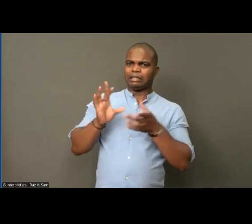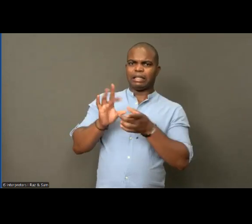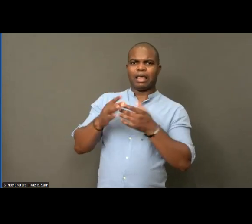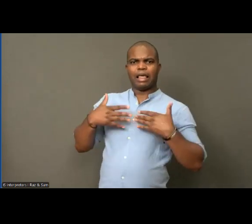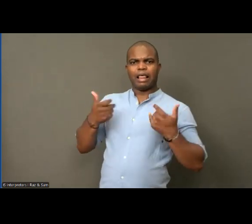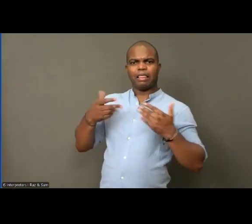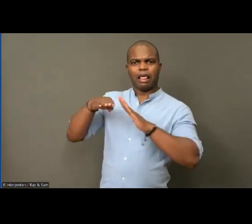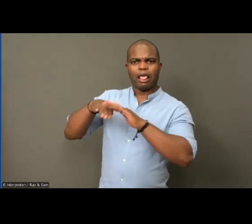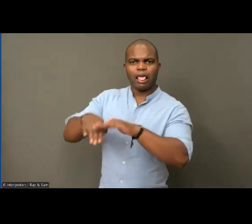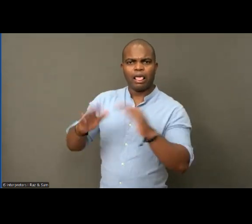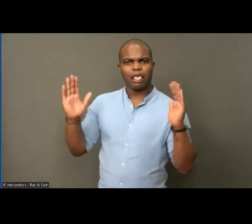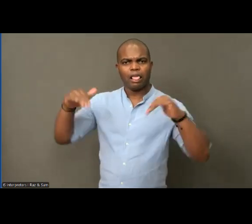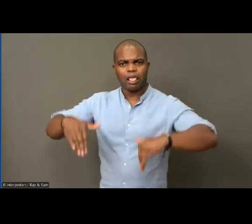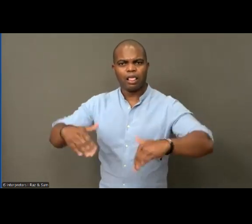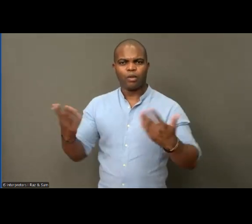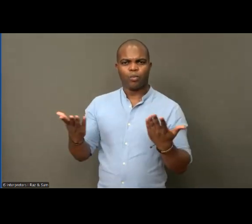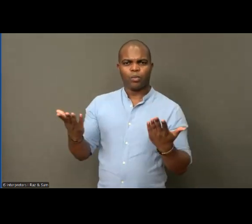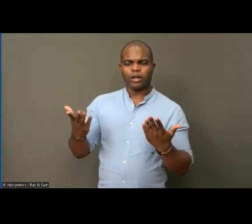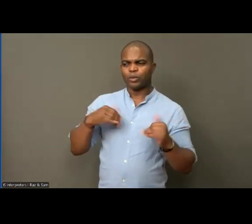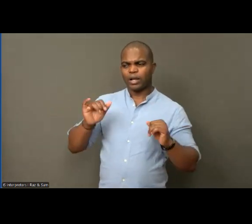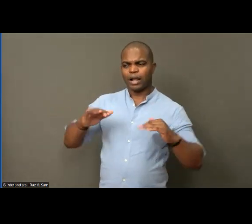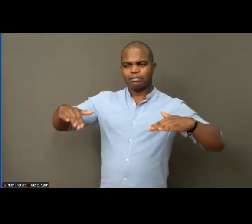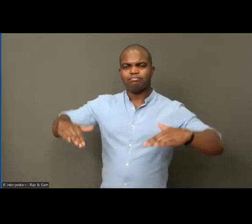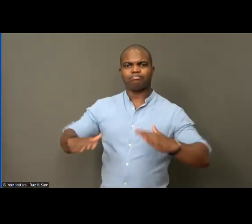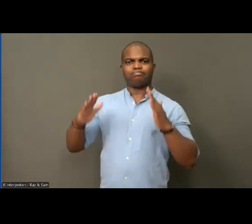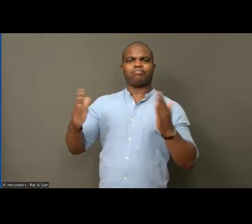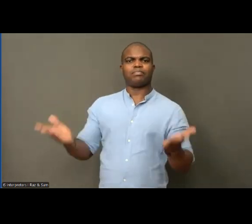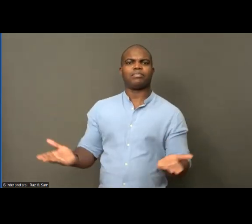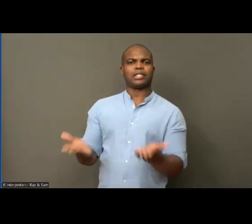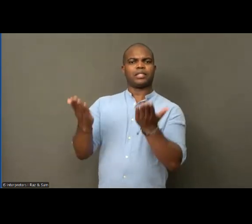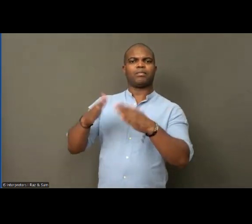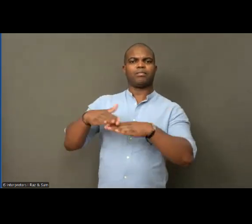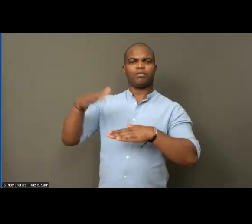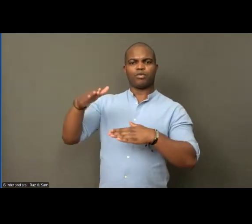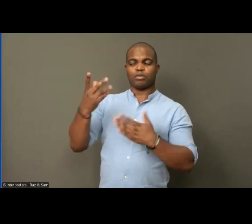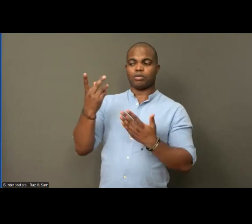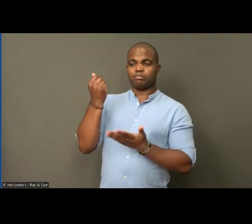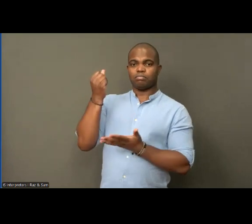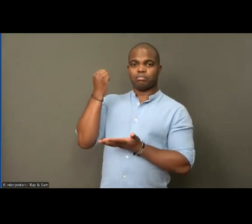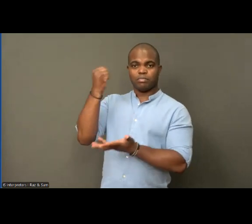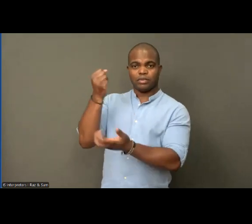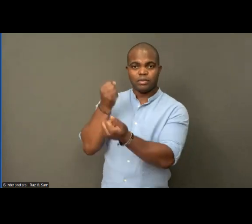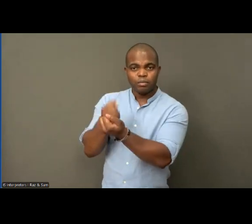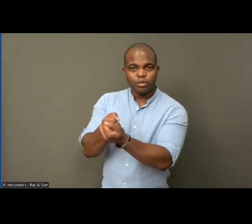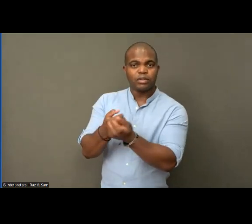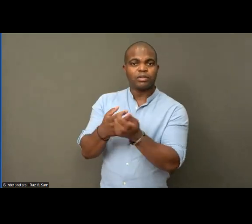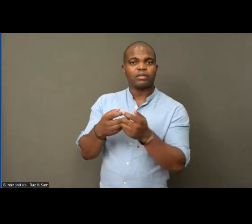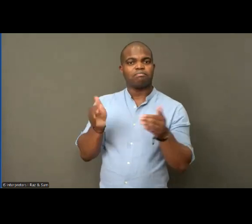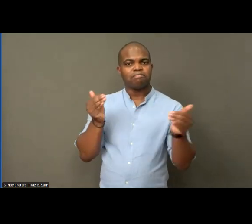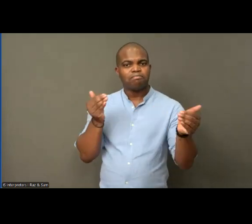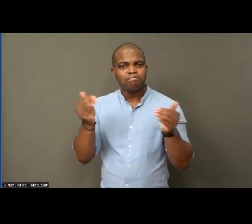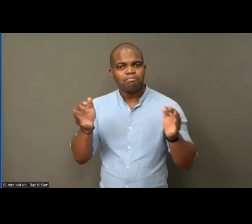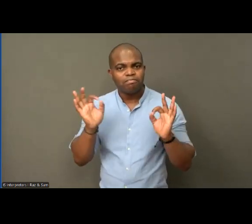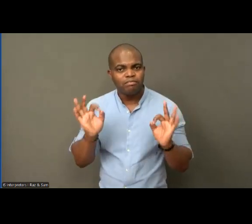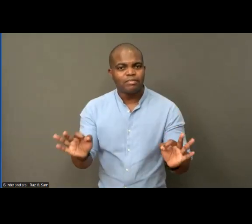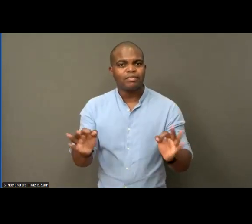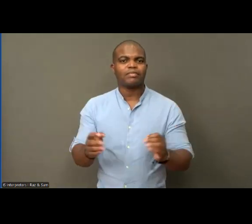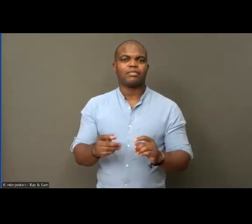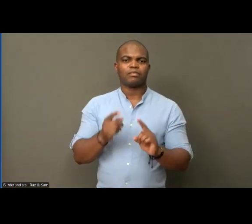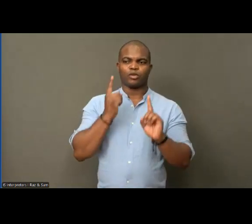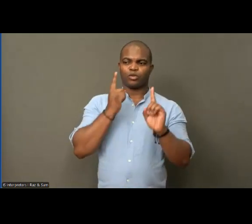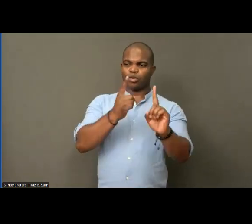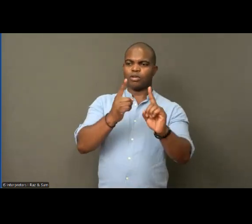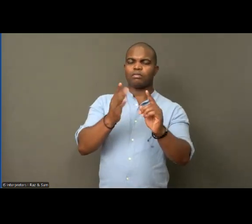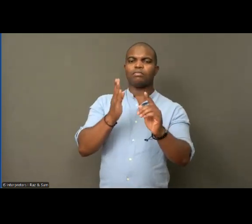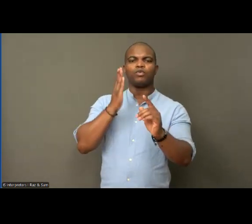on central, com achieving foco and em maintaining atingir e elimination manter targets as metas de through community eliminação por meio do engagement and envolvimento da local ownership. comunidade e da participação Today, local. we are honored